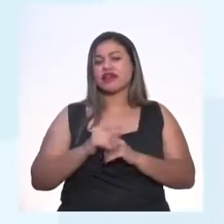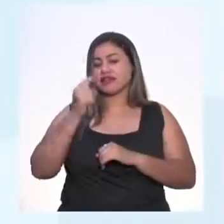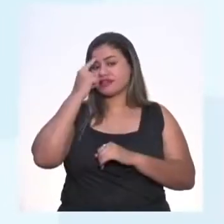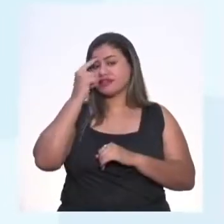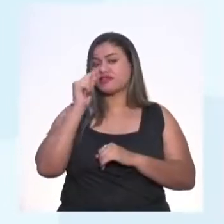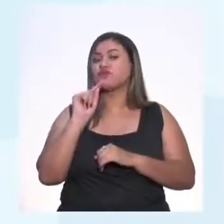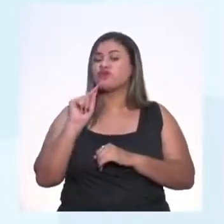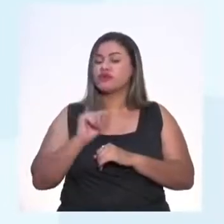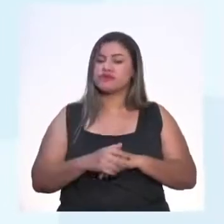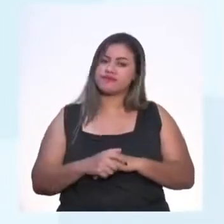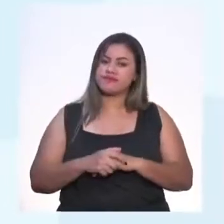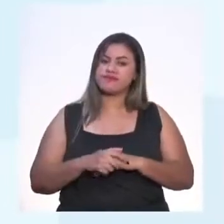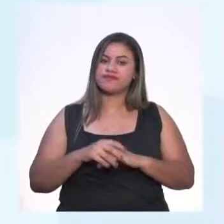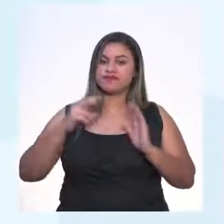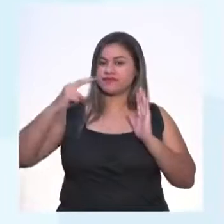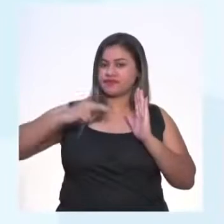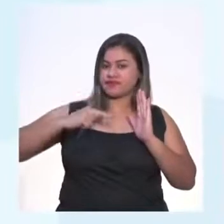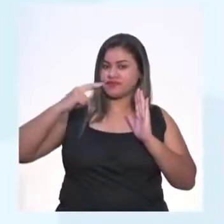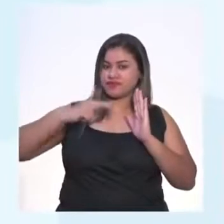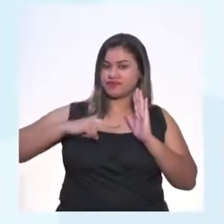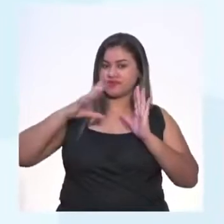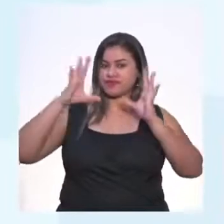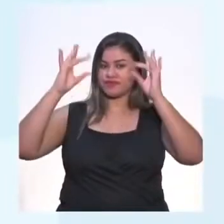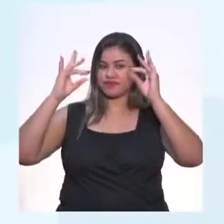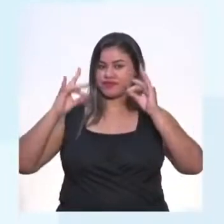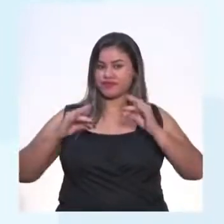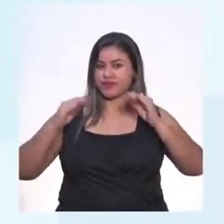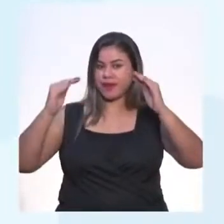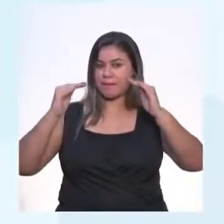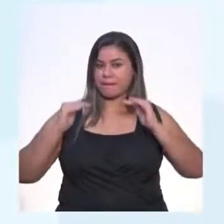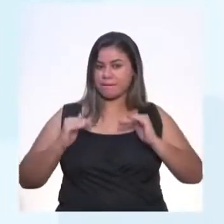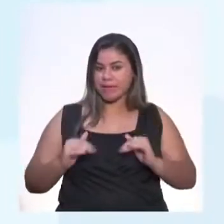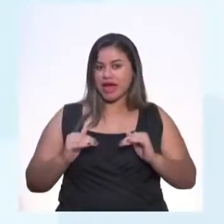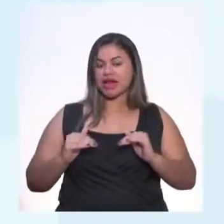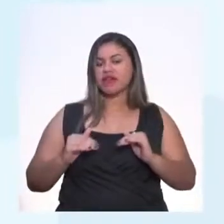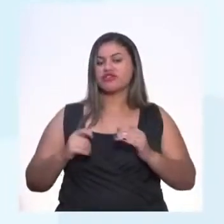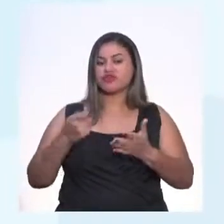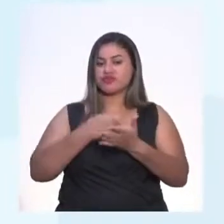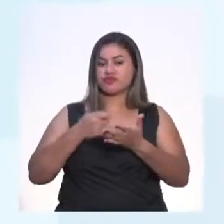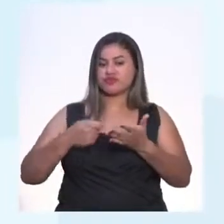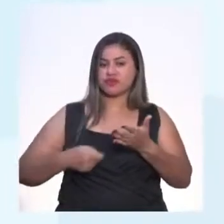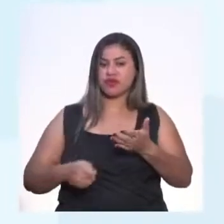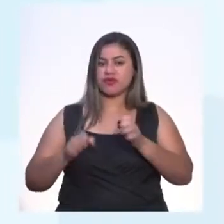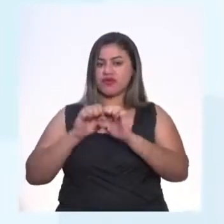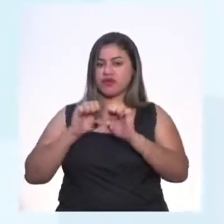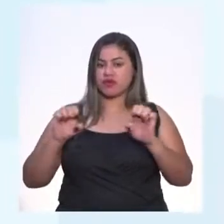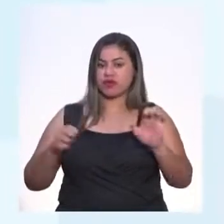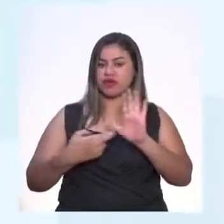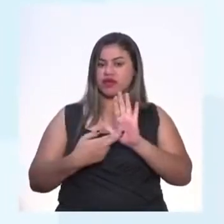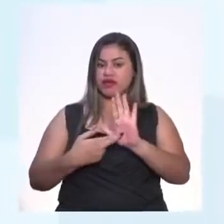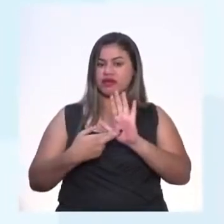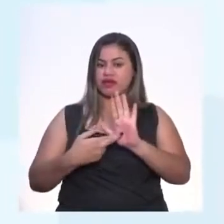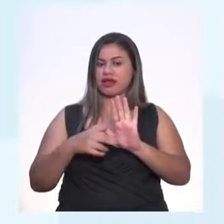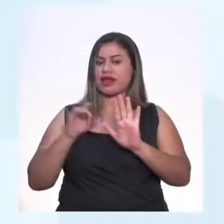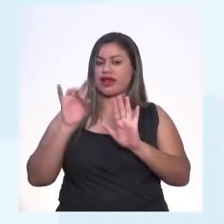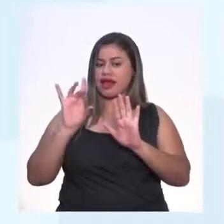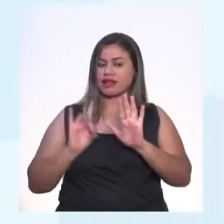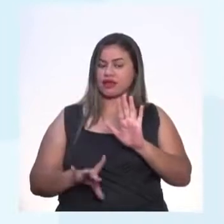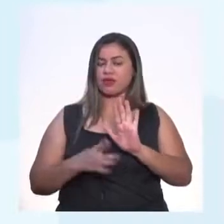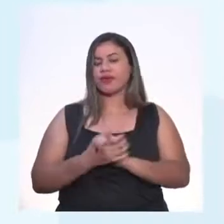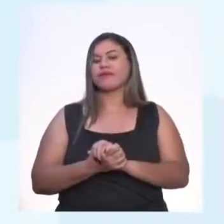a seguinte, ó. Leia as descrições abaixo e escreva a equação que representa cada